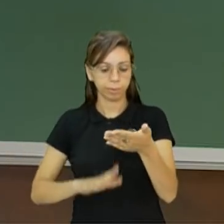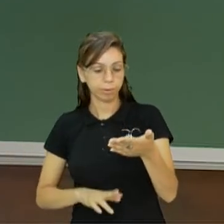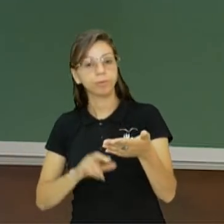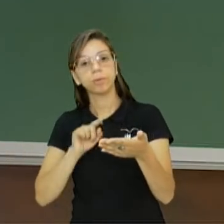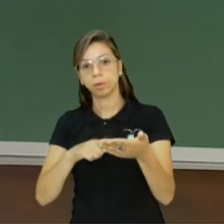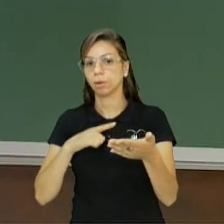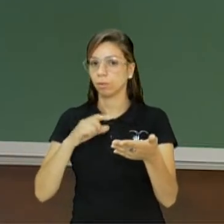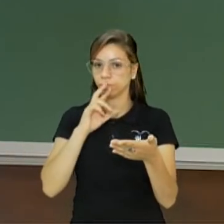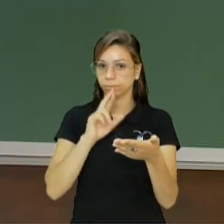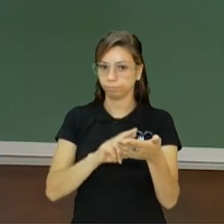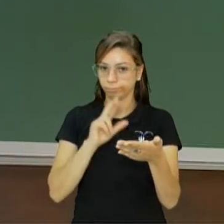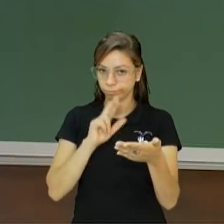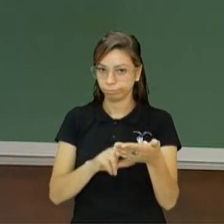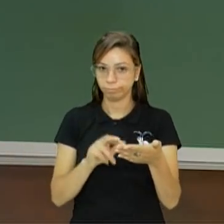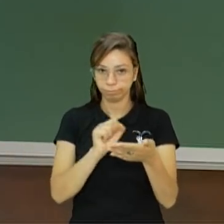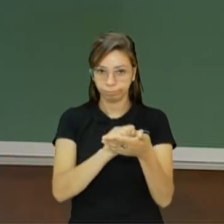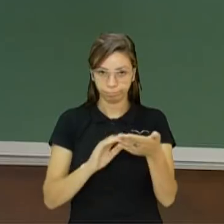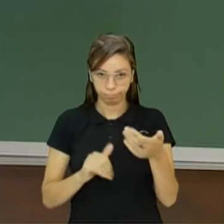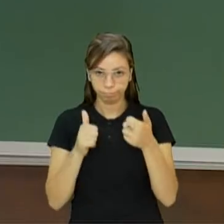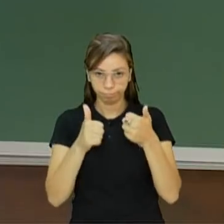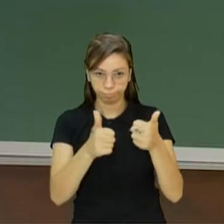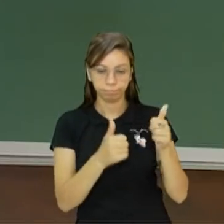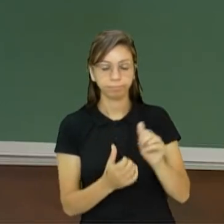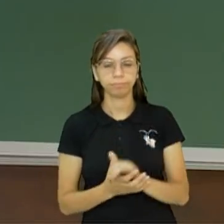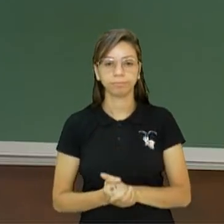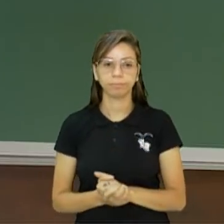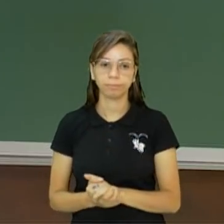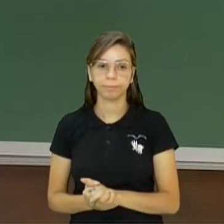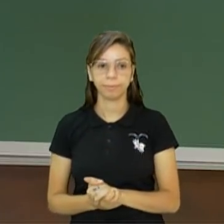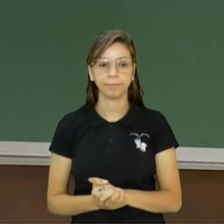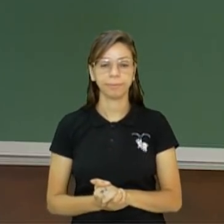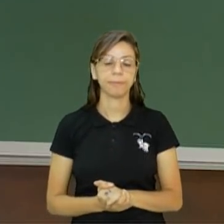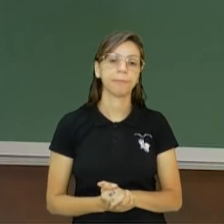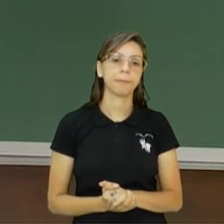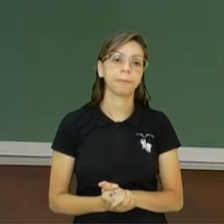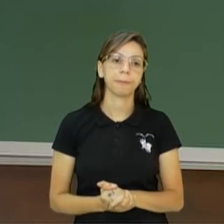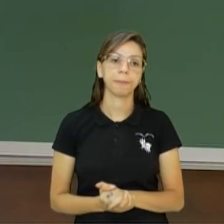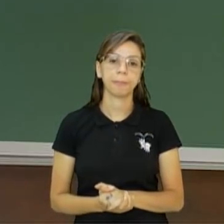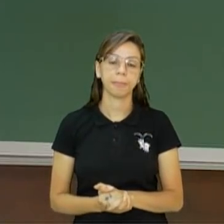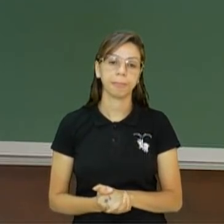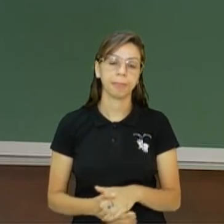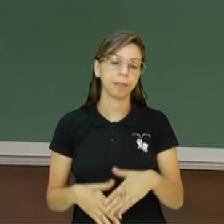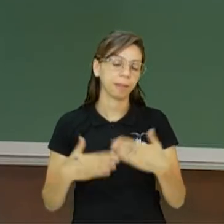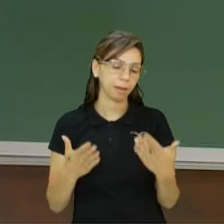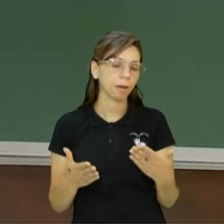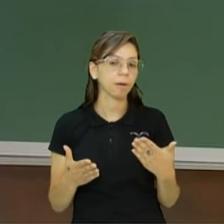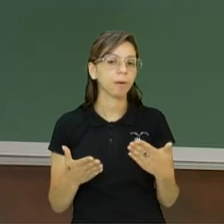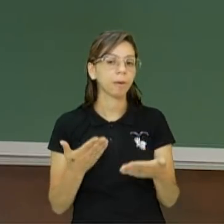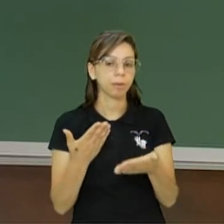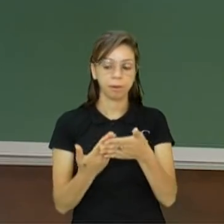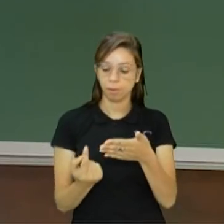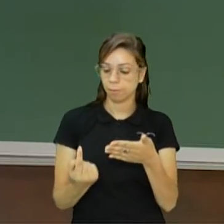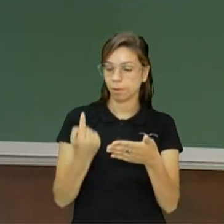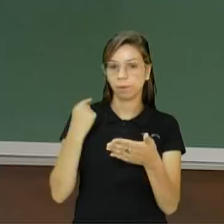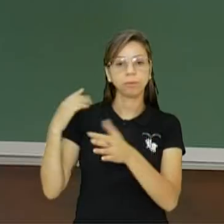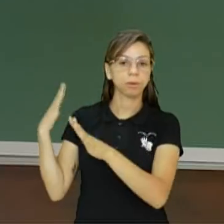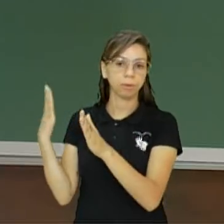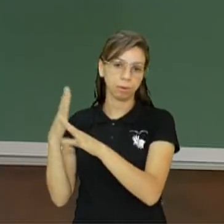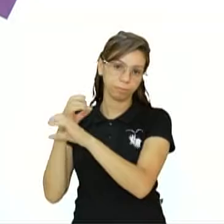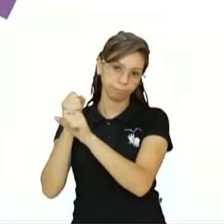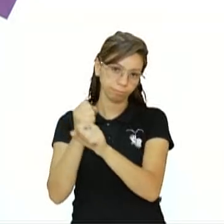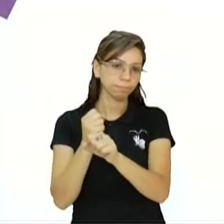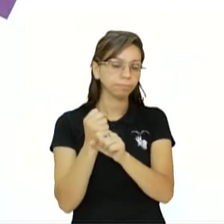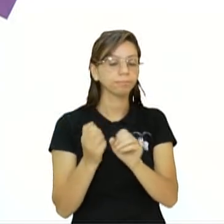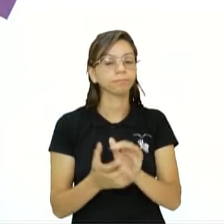isso para vocês responderem. Exercícios, tá bom? Então, poliedros. Falamos na aula passada e vamos relembrar